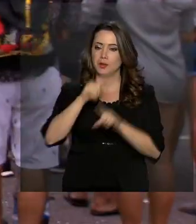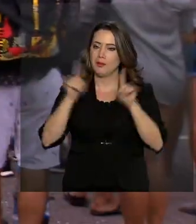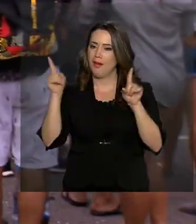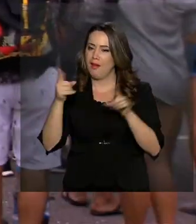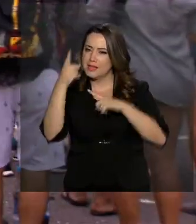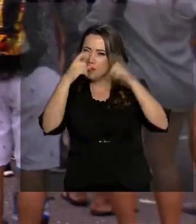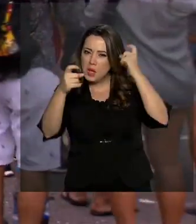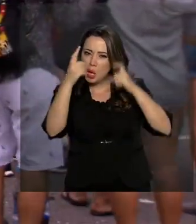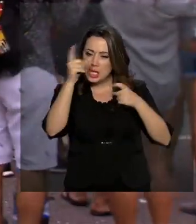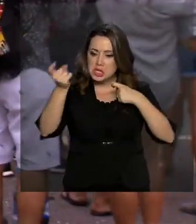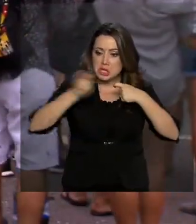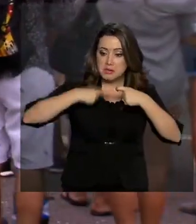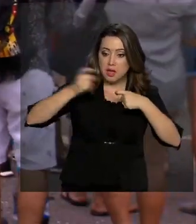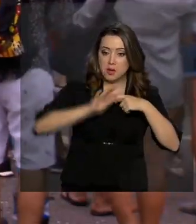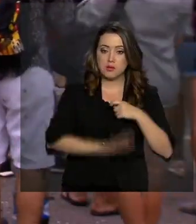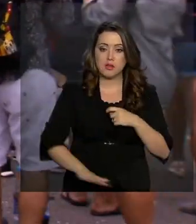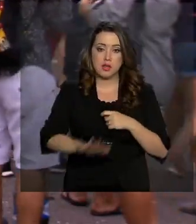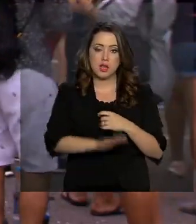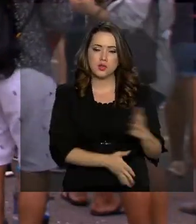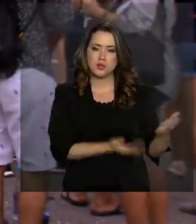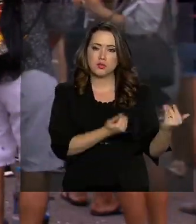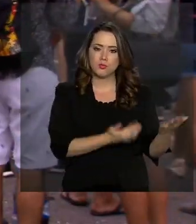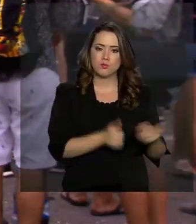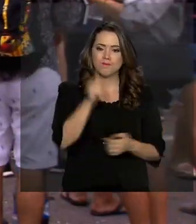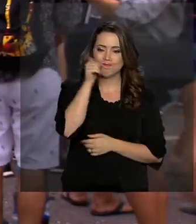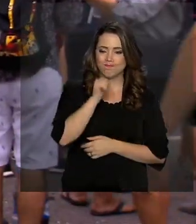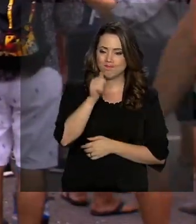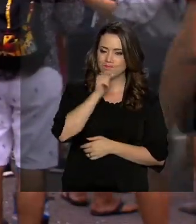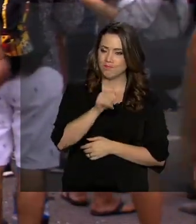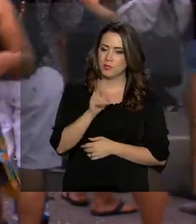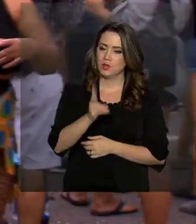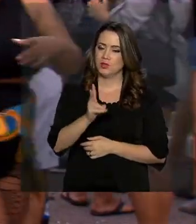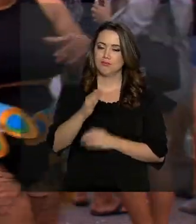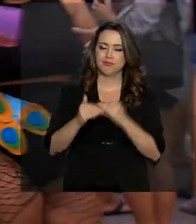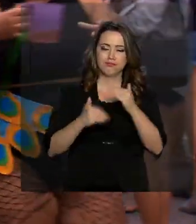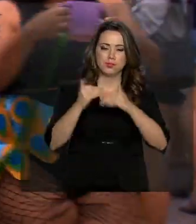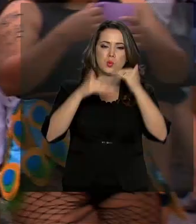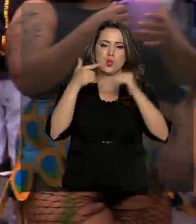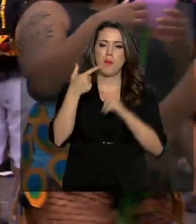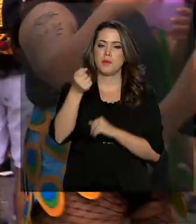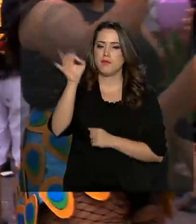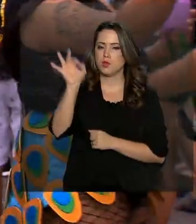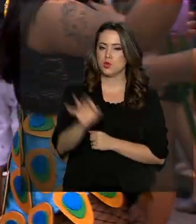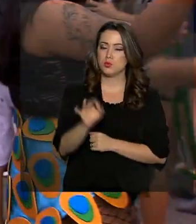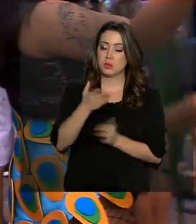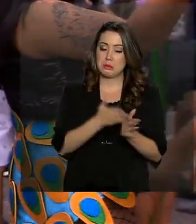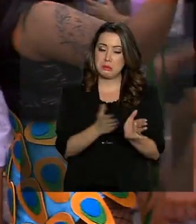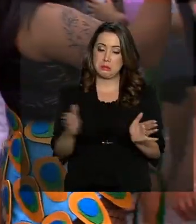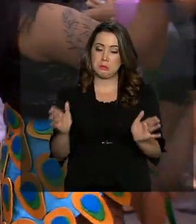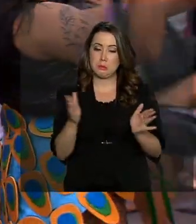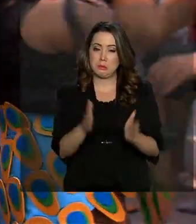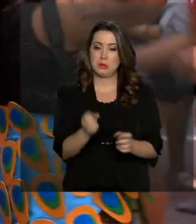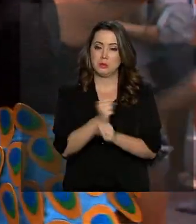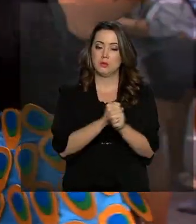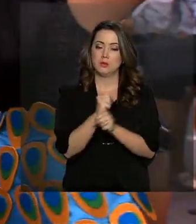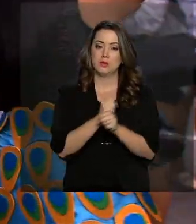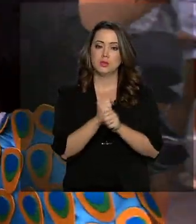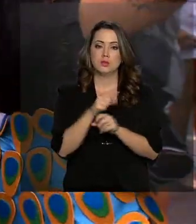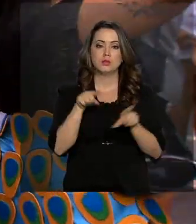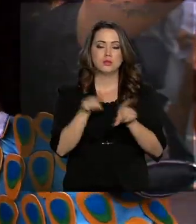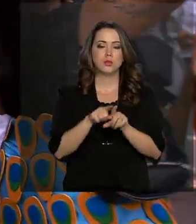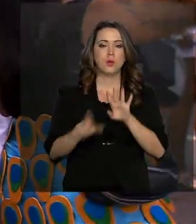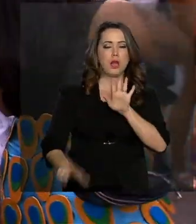crianças, adolescentes e mulheres. E esses casos costumam aumentar cerca de 20% nessa época do ano. Com a lei